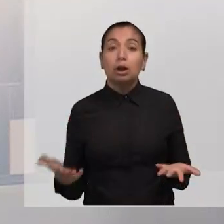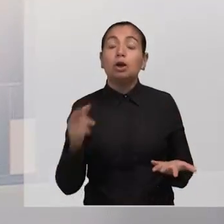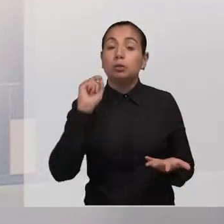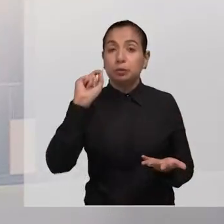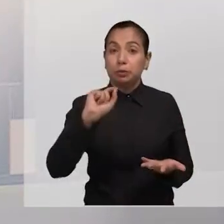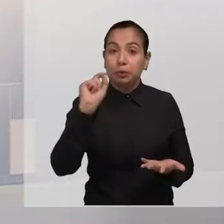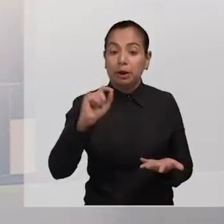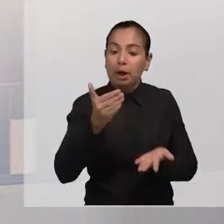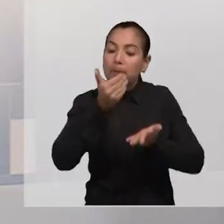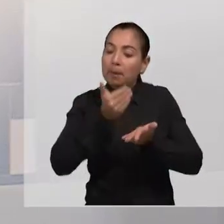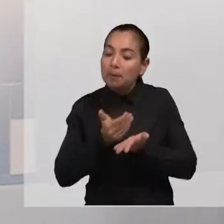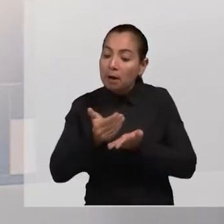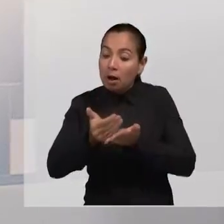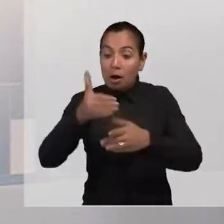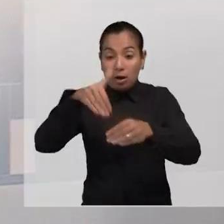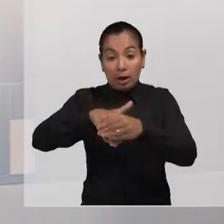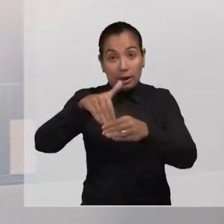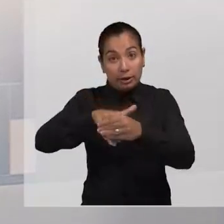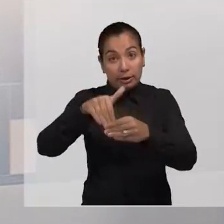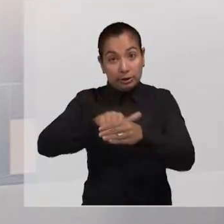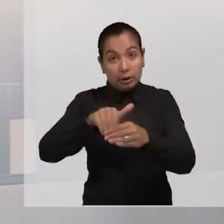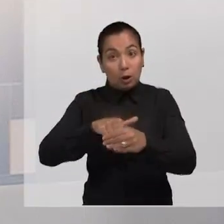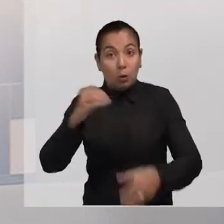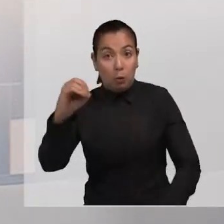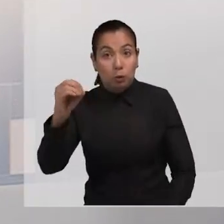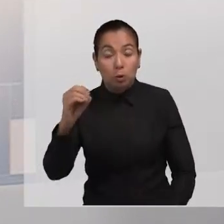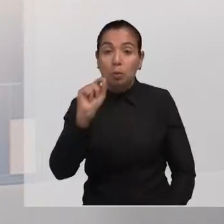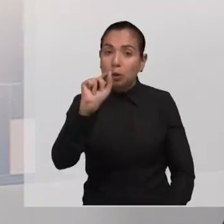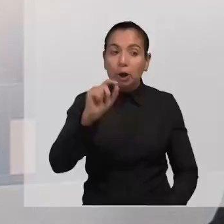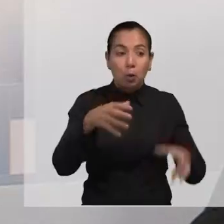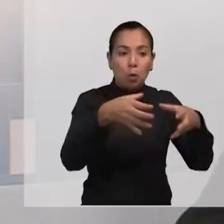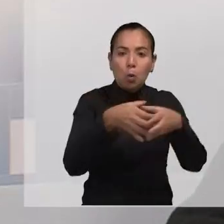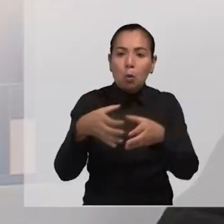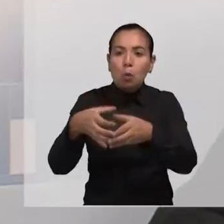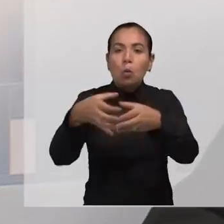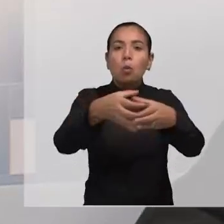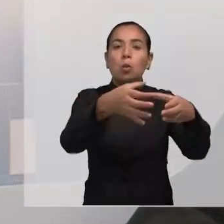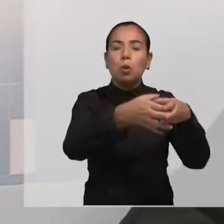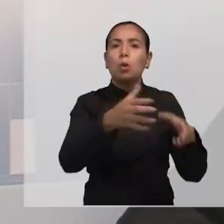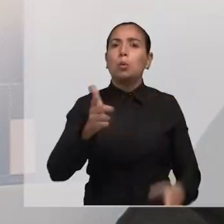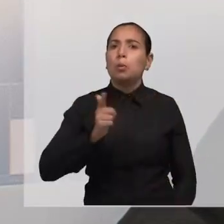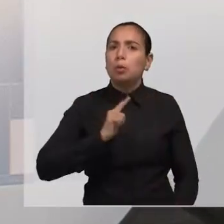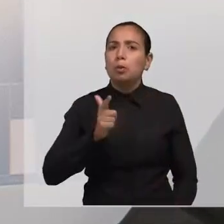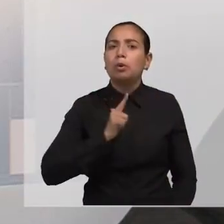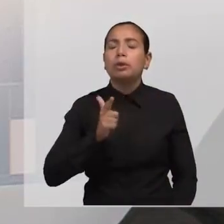das eleições, quer dizer, até para esses grupos retornarem, refazer porque é o seguinte, é